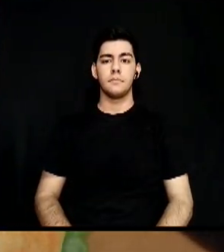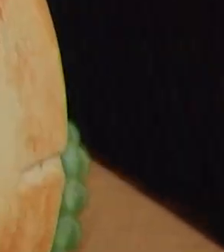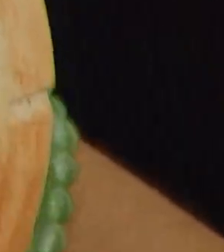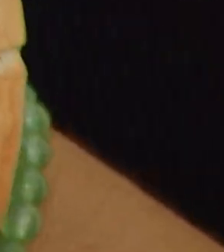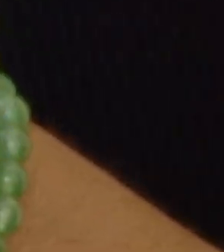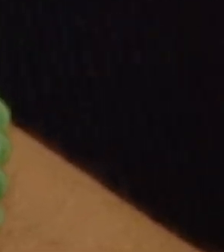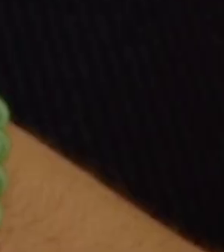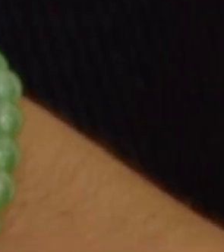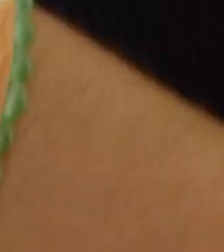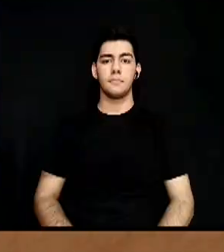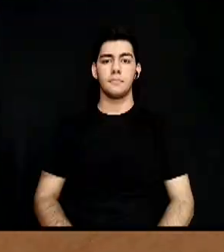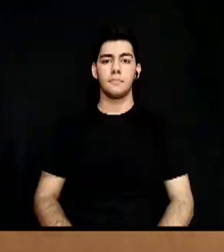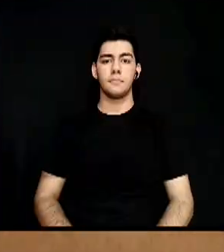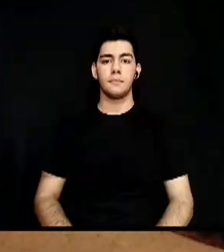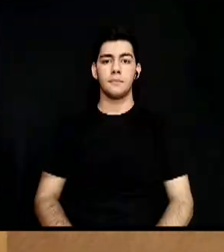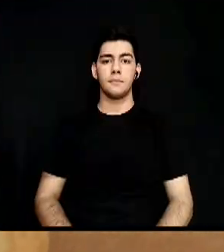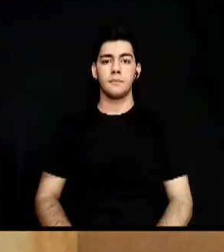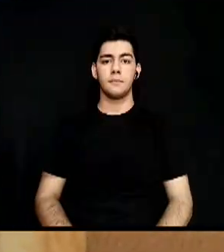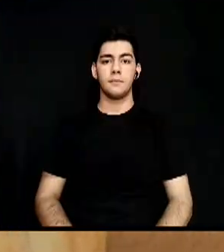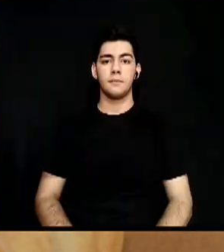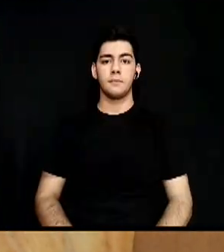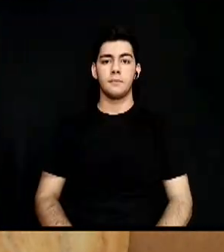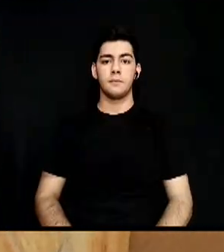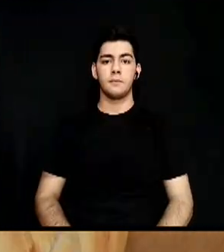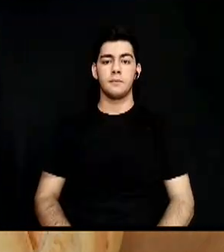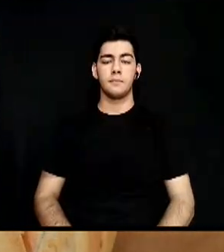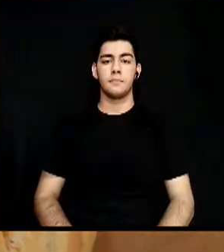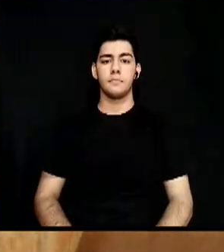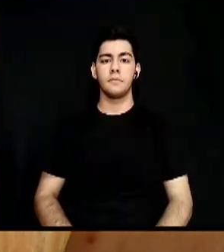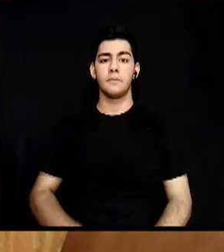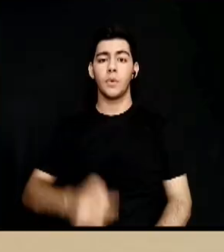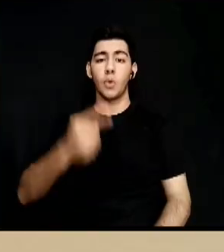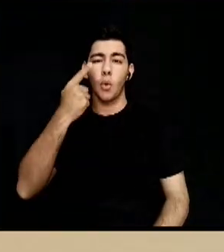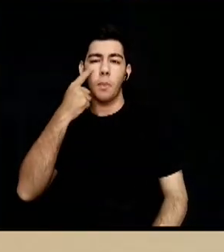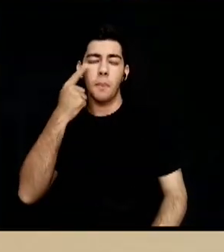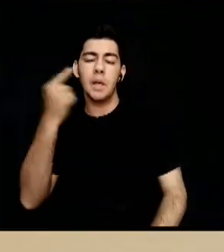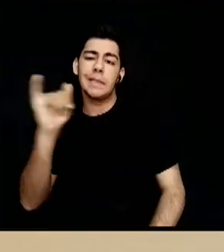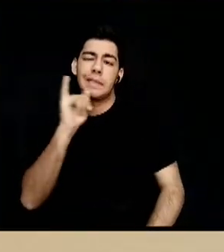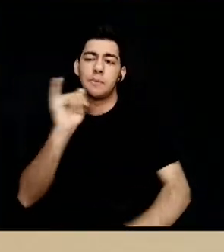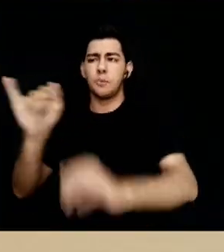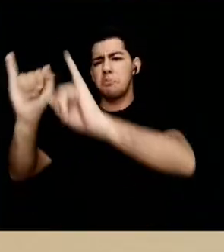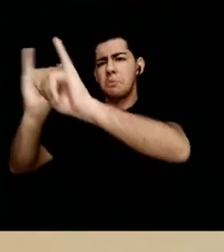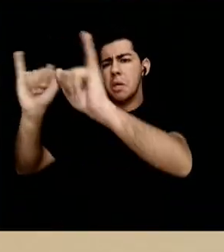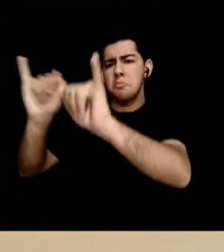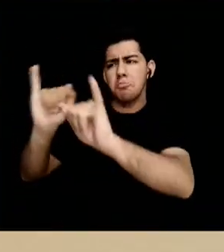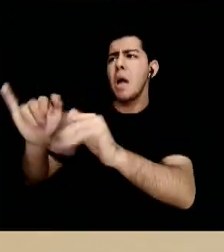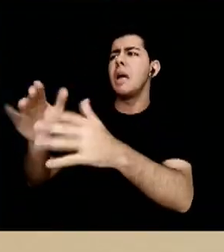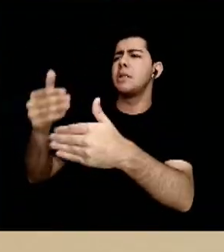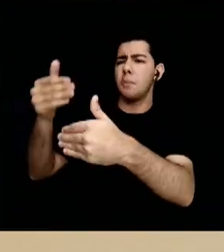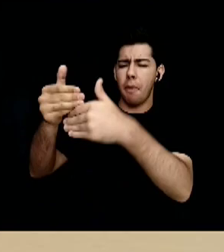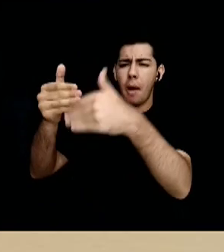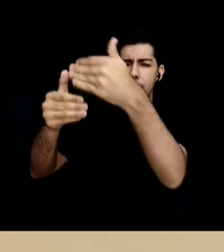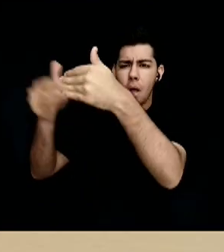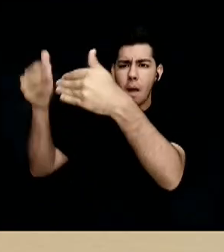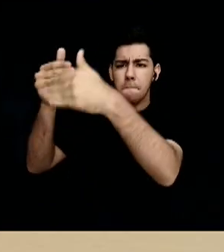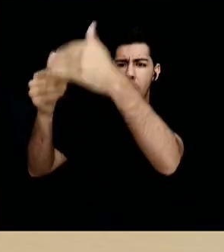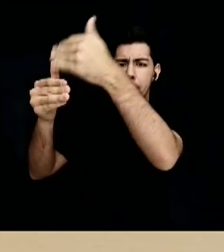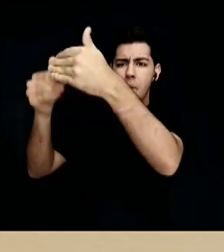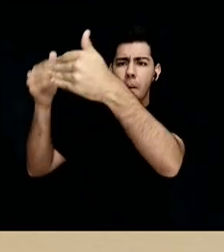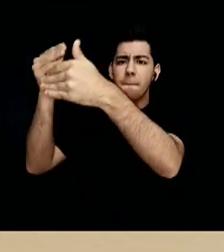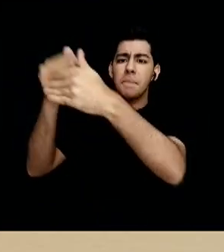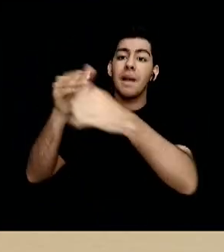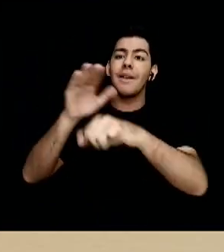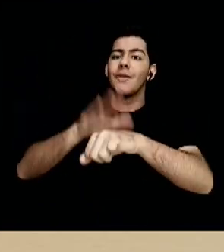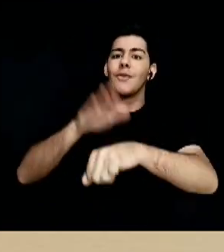Aí é o que eu falei, né? Pega uma imagem, né, de uma parede de tijolos e tenta ali identificar